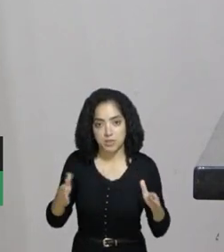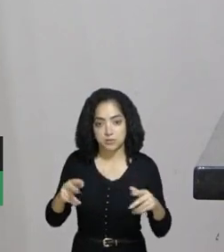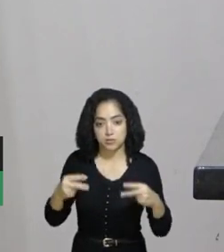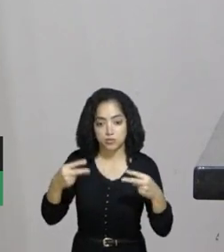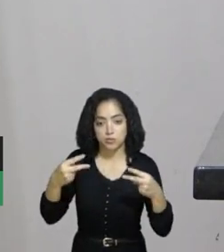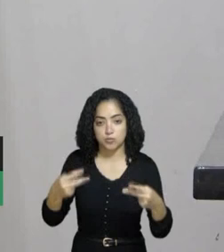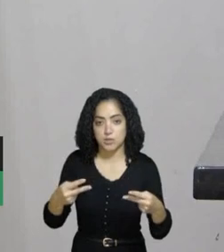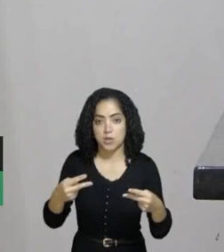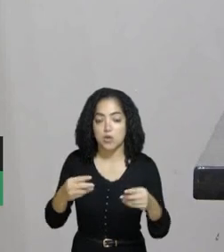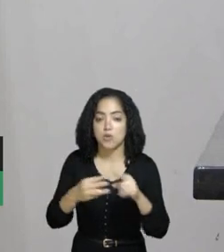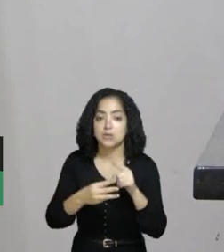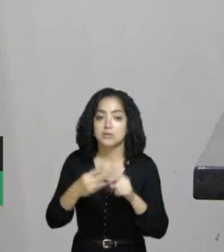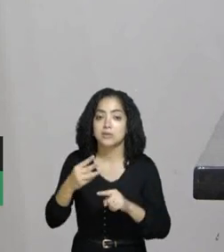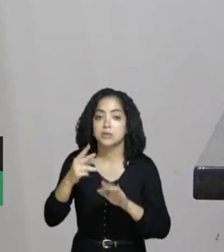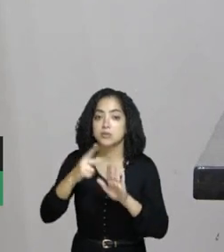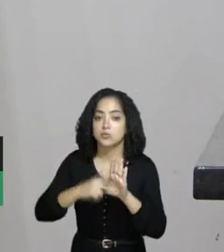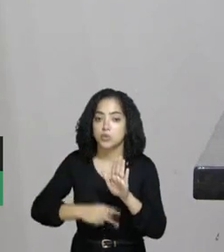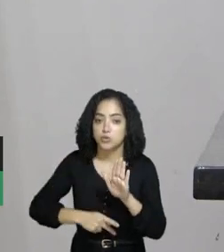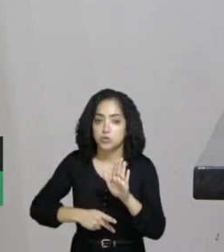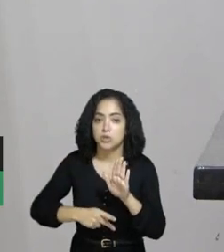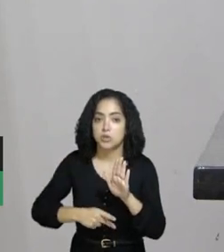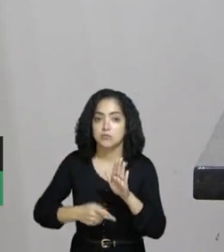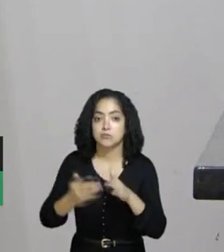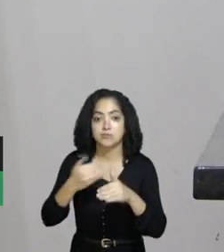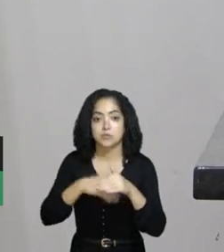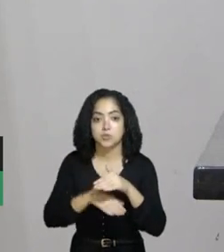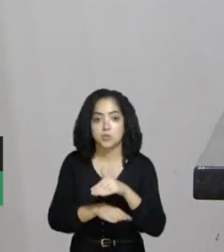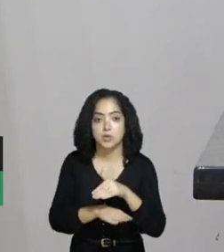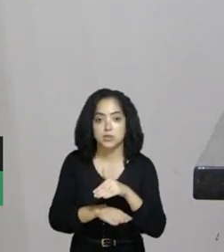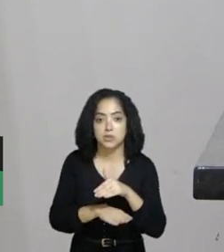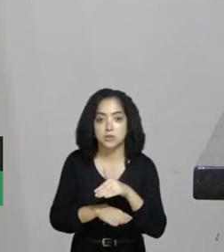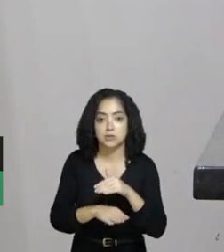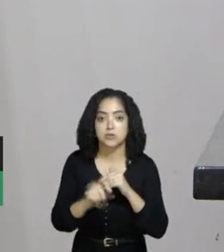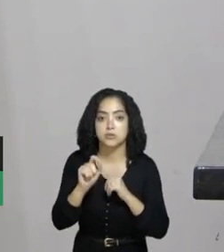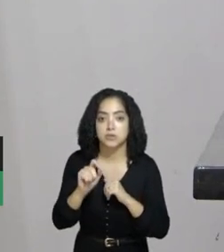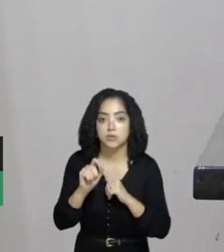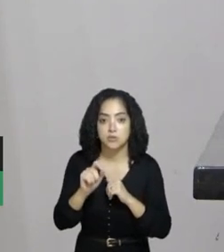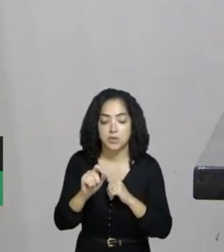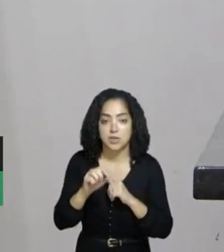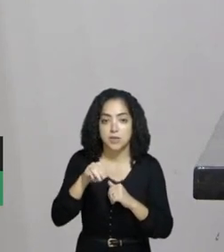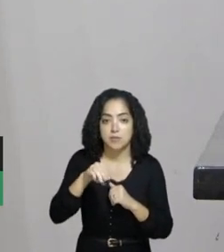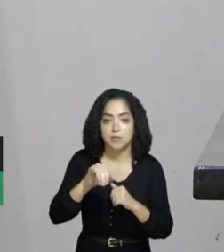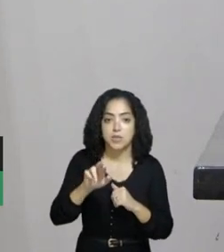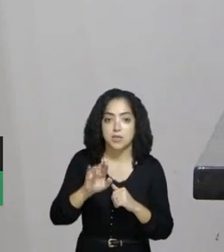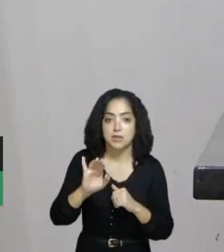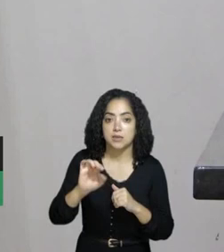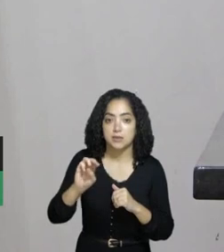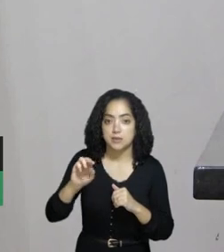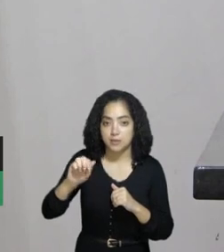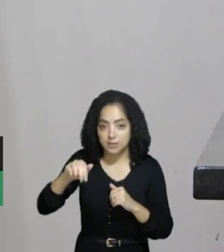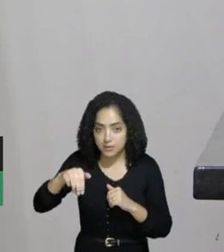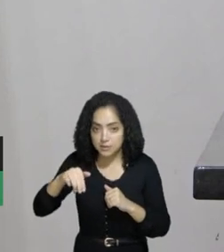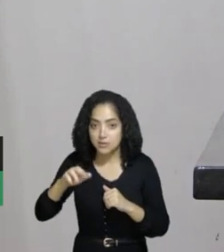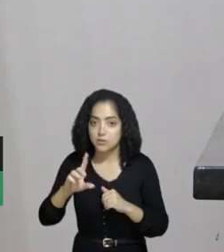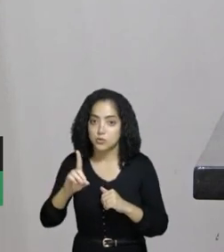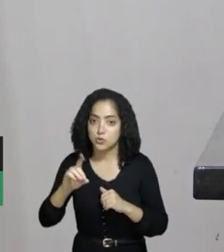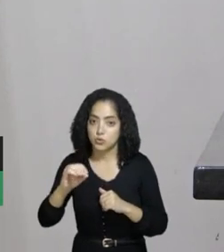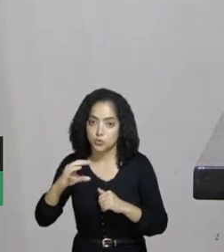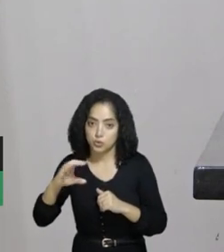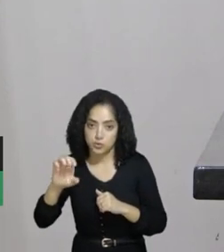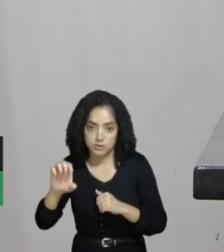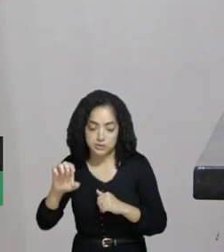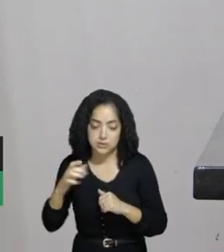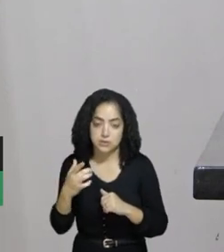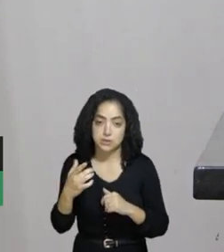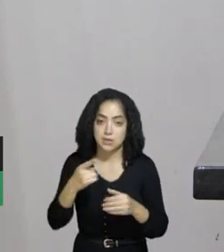outros três projetos que estão guardados. Um deles é em Mirim Doce, precisa sair da gaveta. Nós